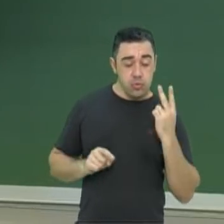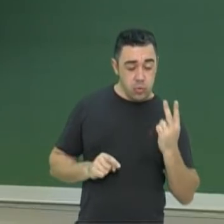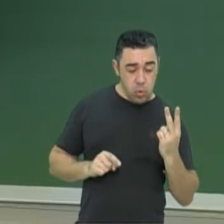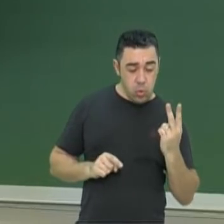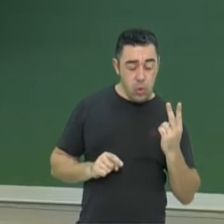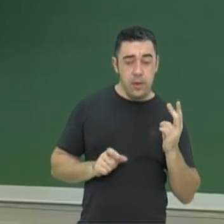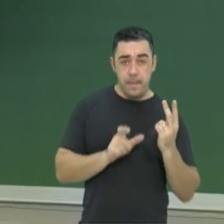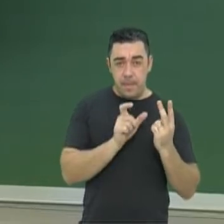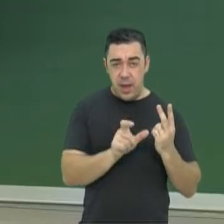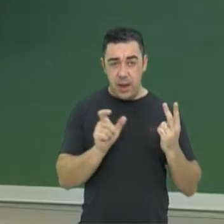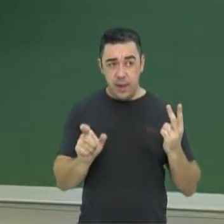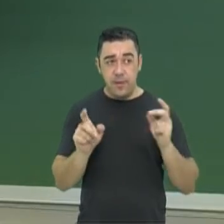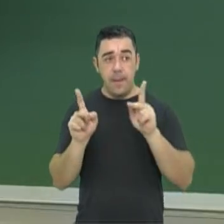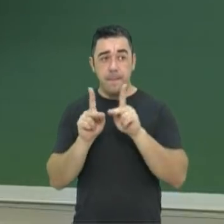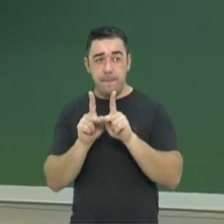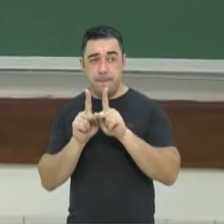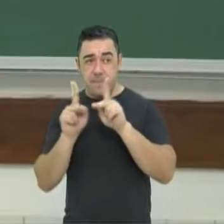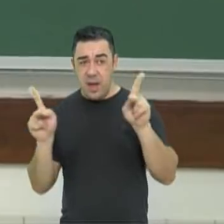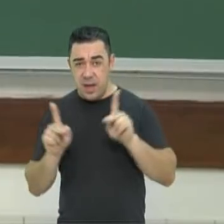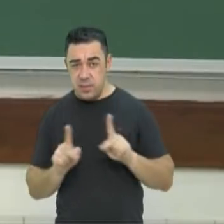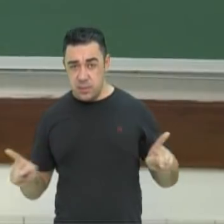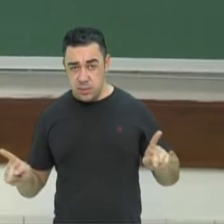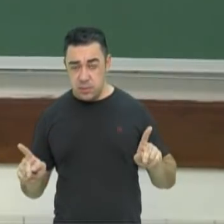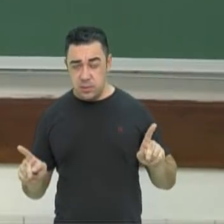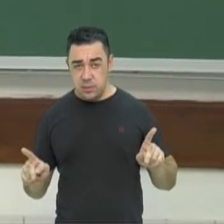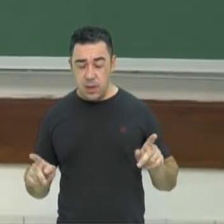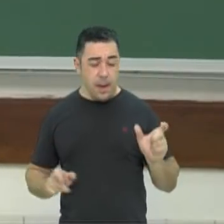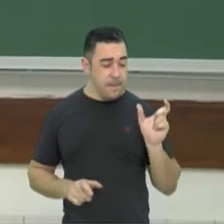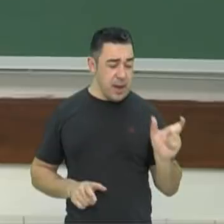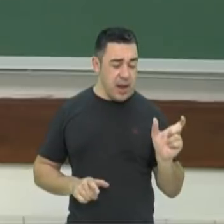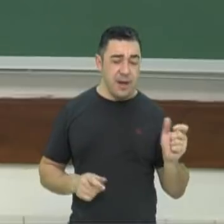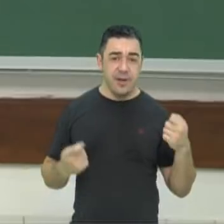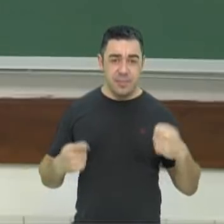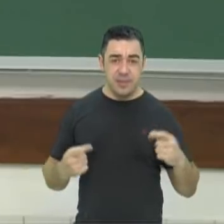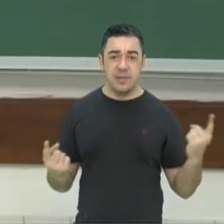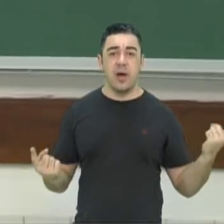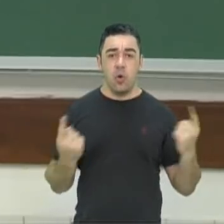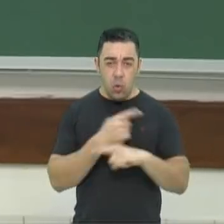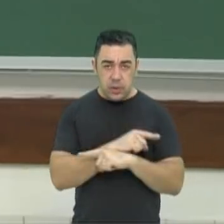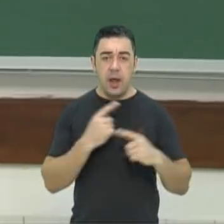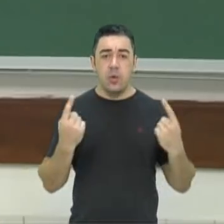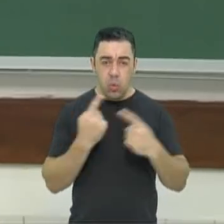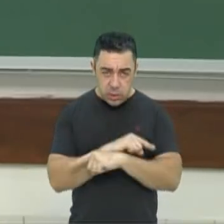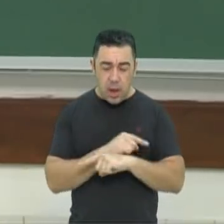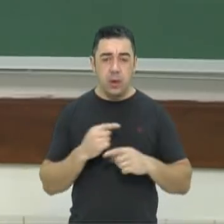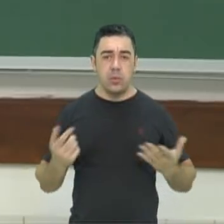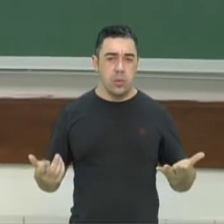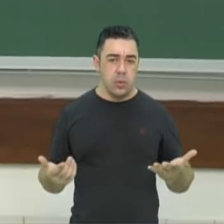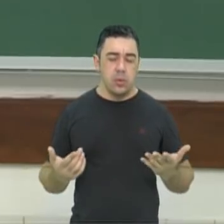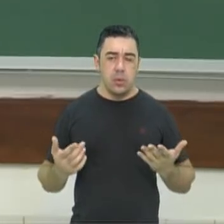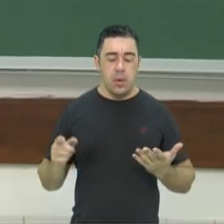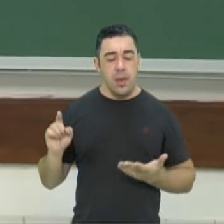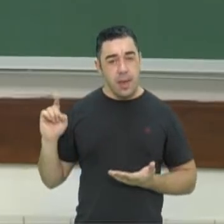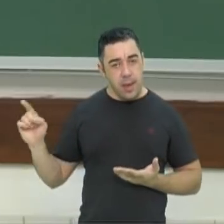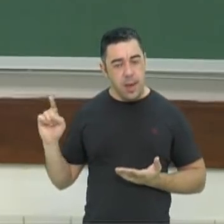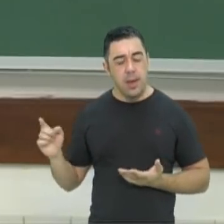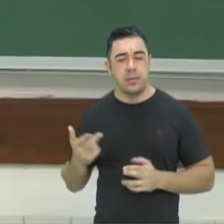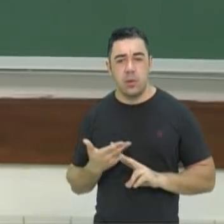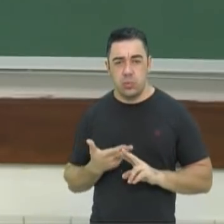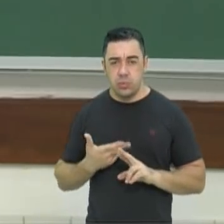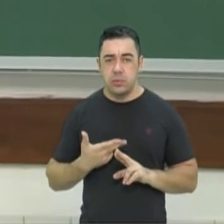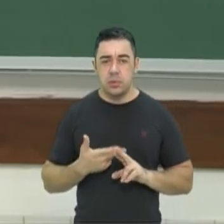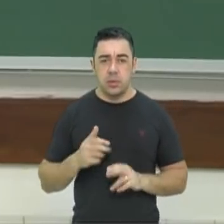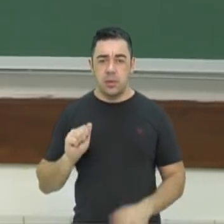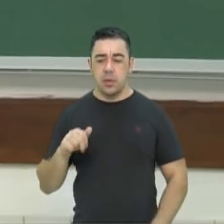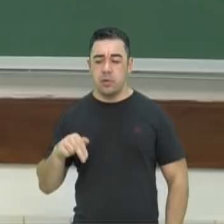duas palavras em paz, ou seja, essas palavras precisam ter ali o contrário. Então, é essa figura de linguagem,